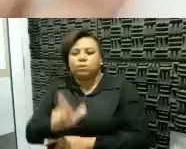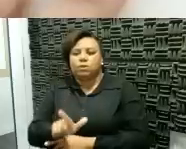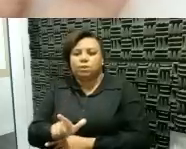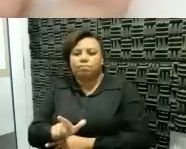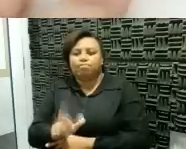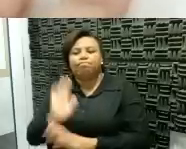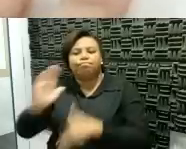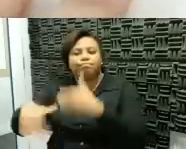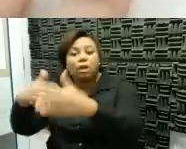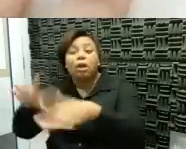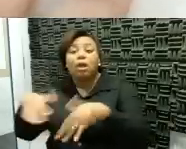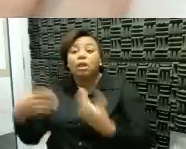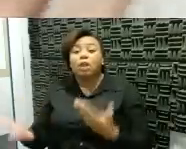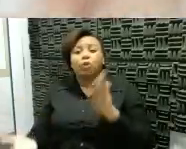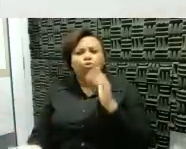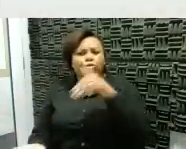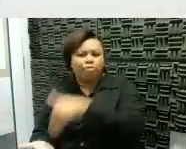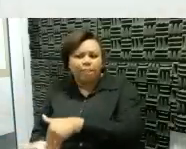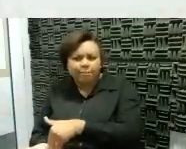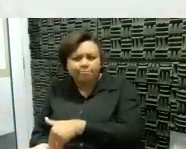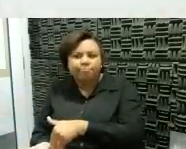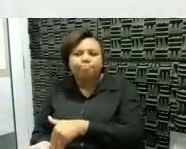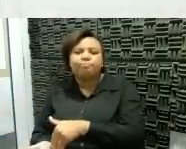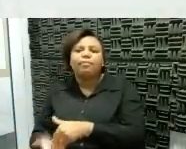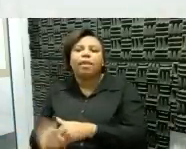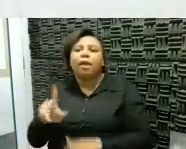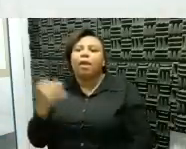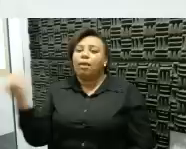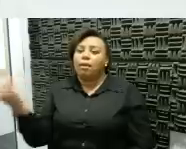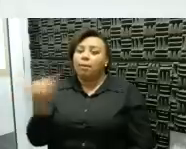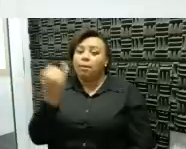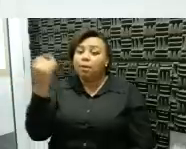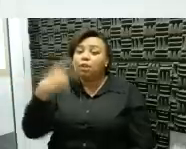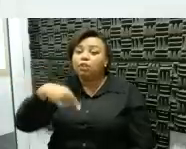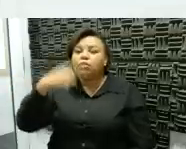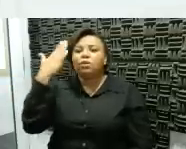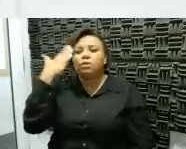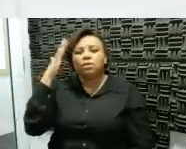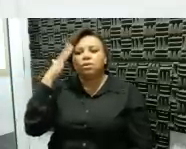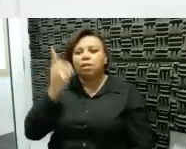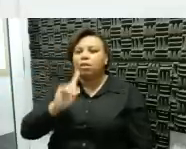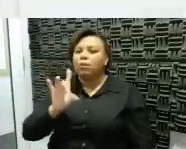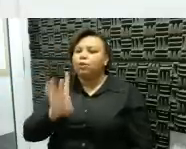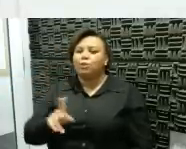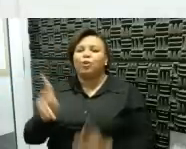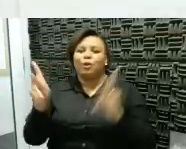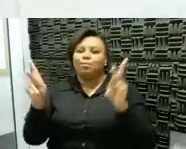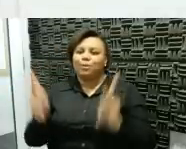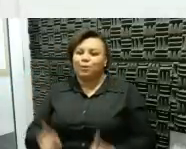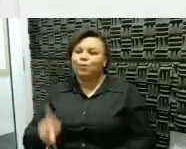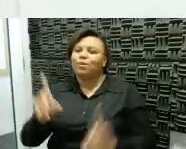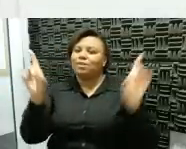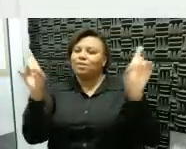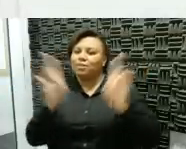ã é muito importante a gente entender que não é só a pessoa que tem deficiência a nossa sociedade é